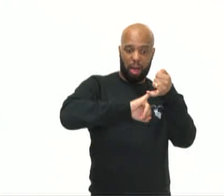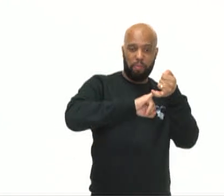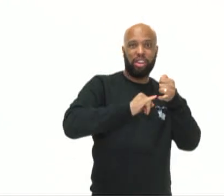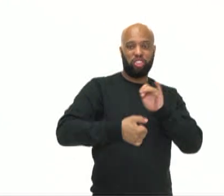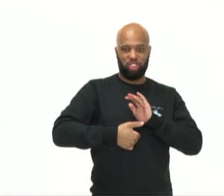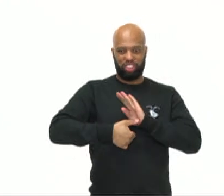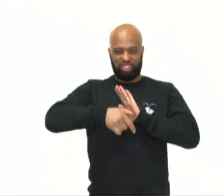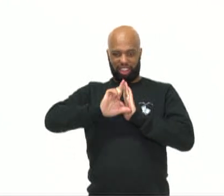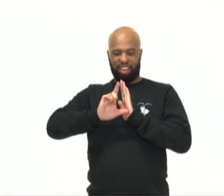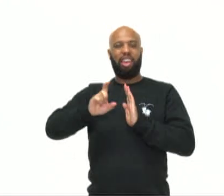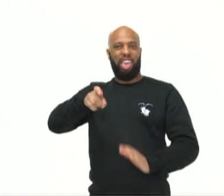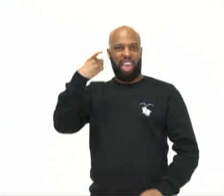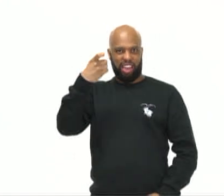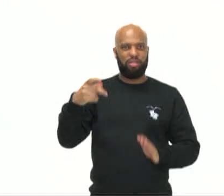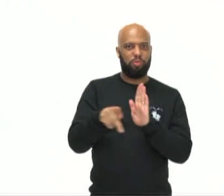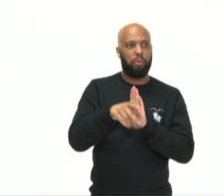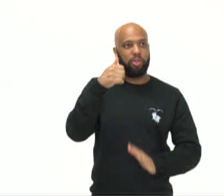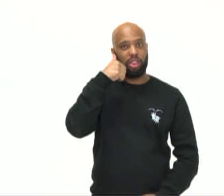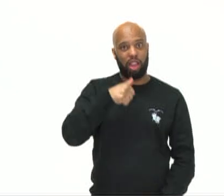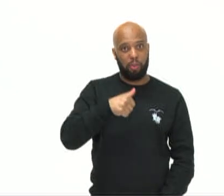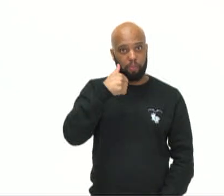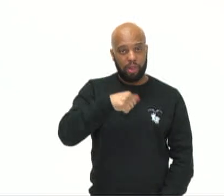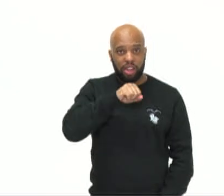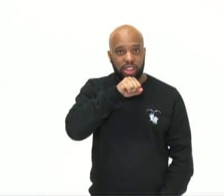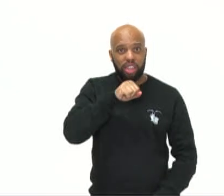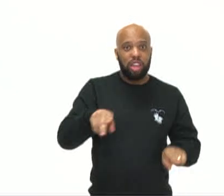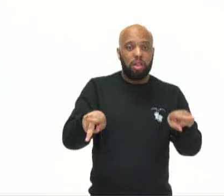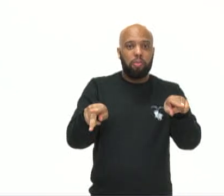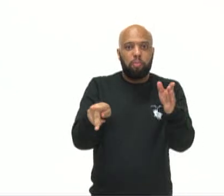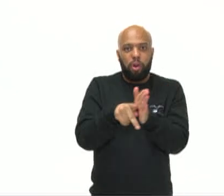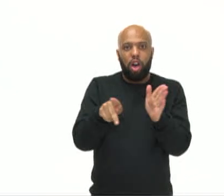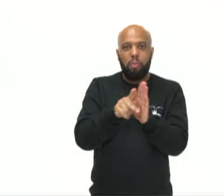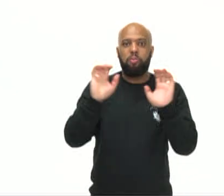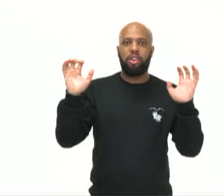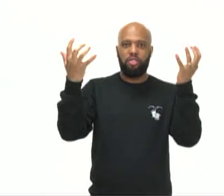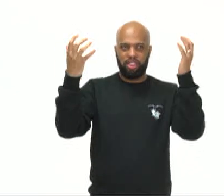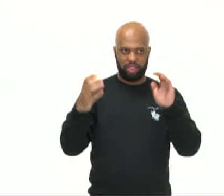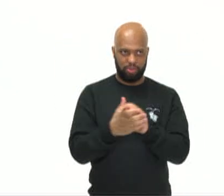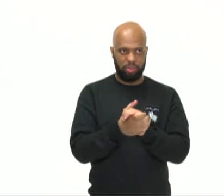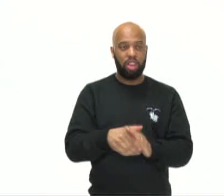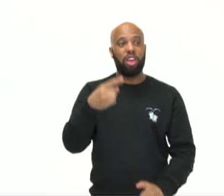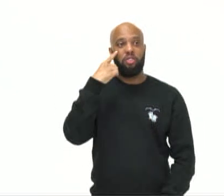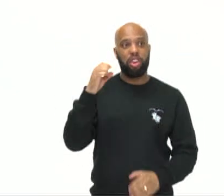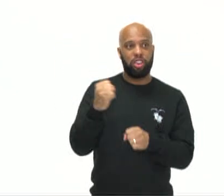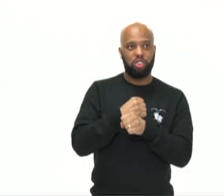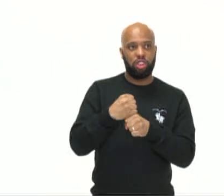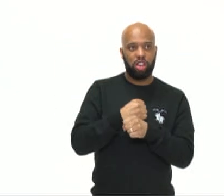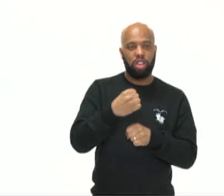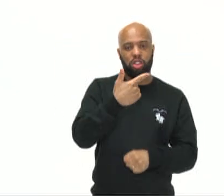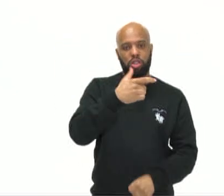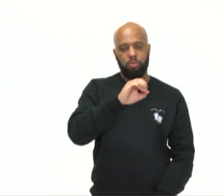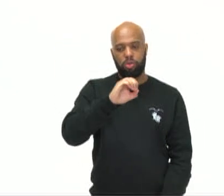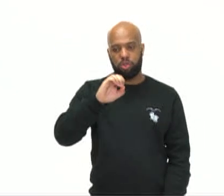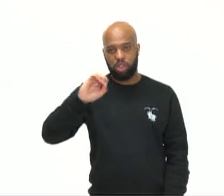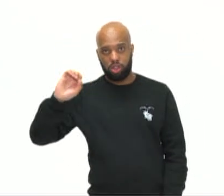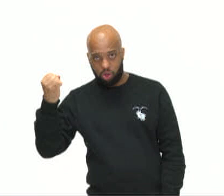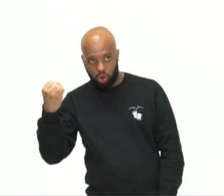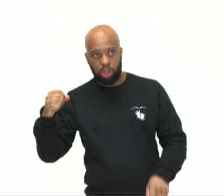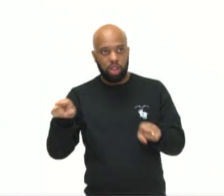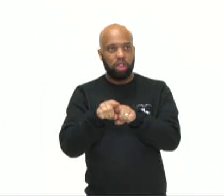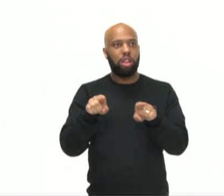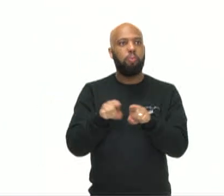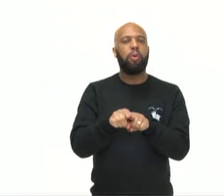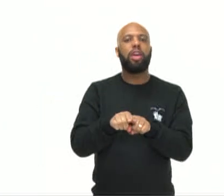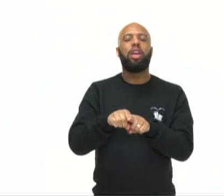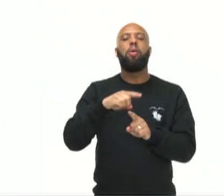para sua festa de casamento. Observe as informações técnicas do ano de 2008, a censura,